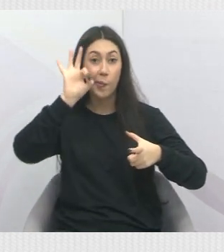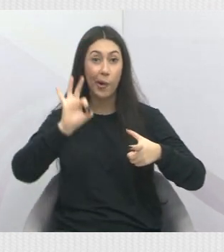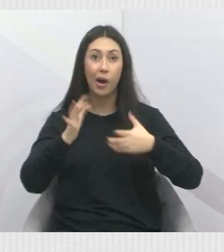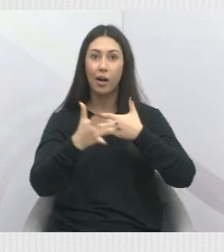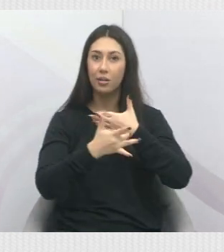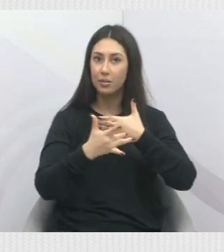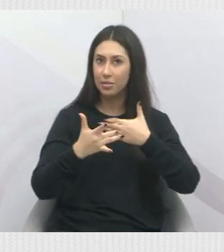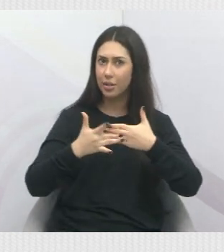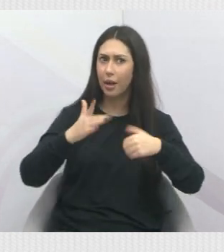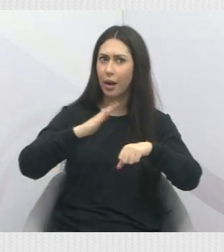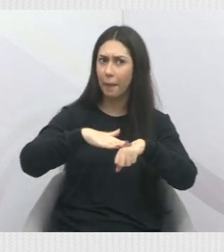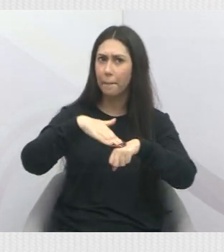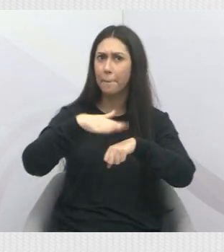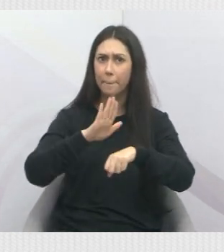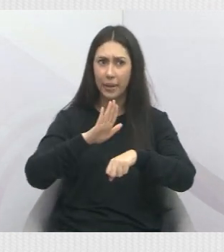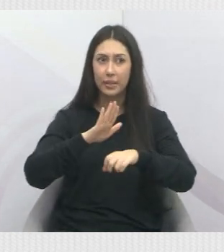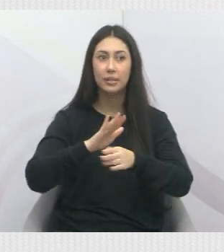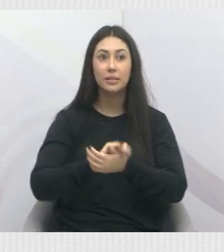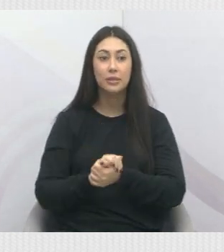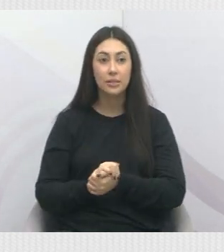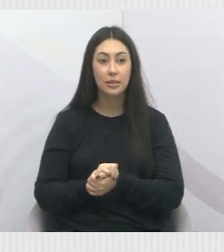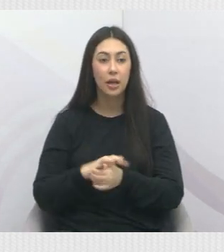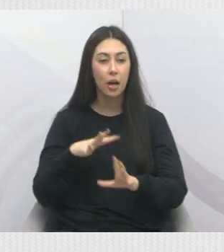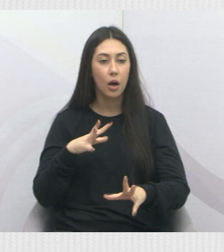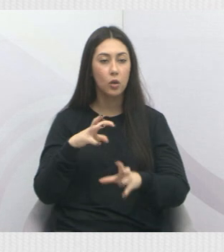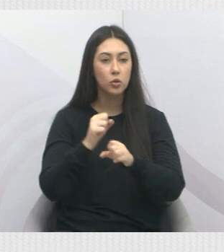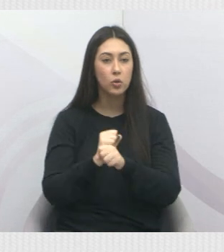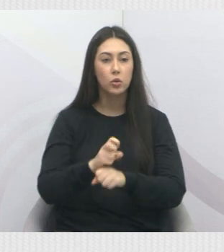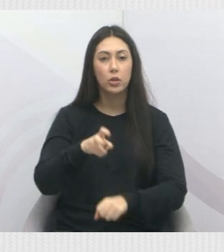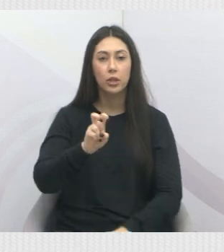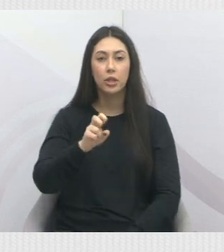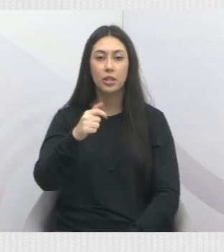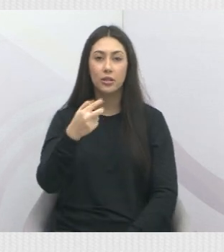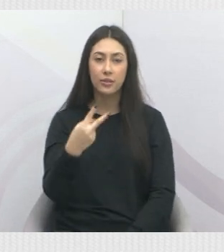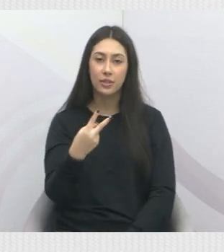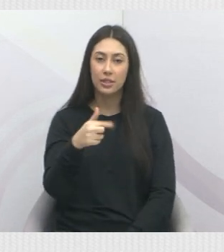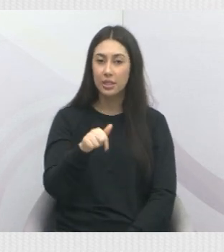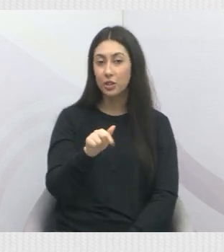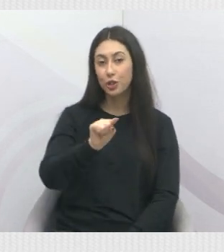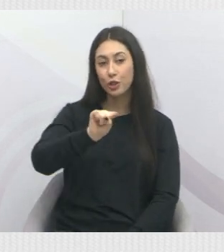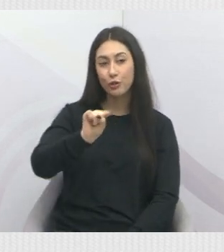desses exames na rede de saúde de Jacareí, totalizando